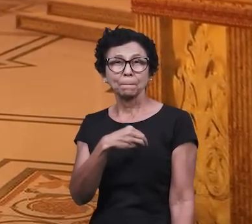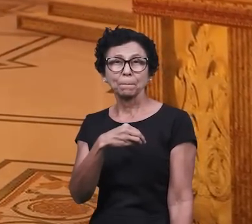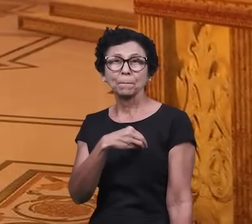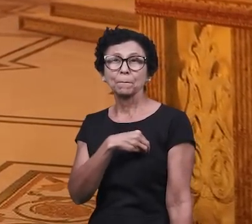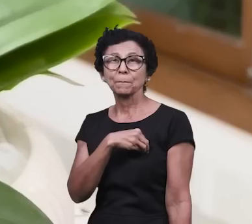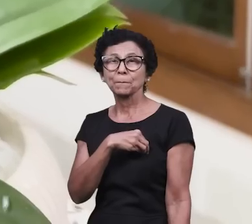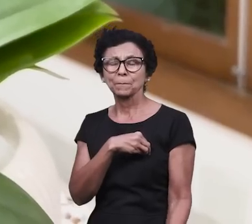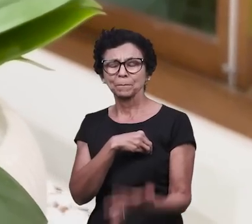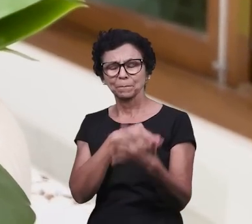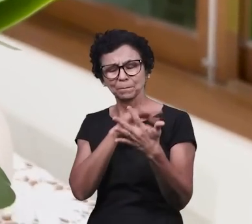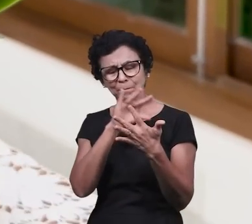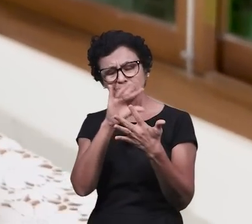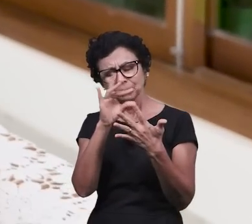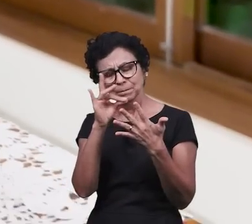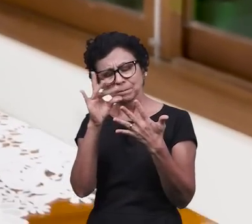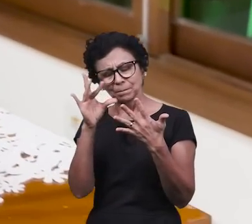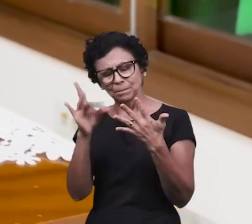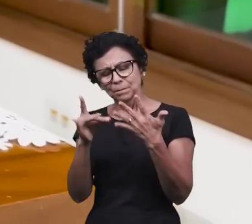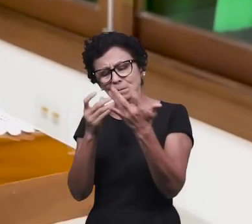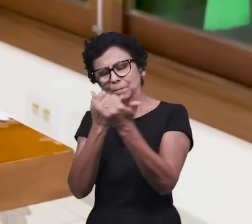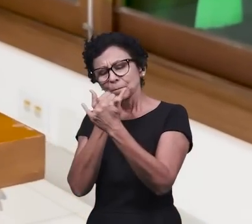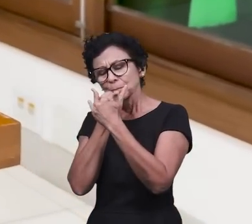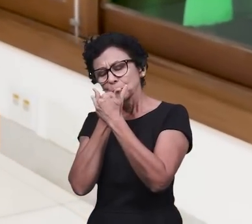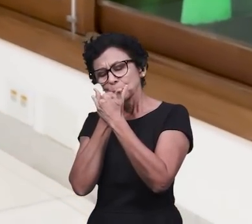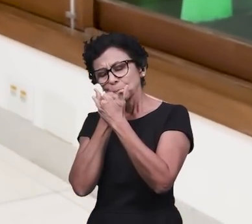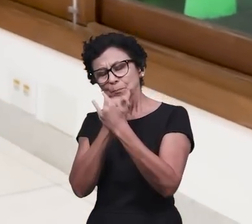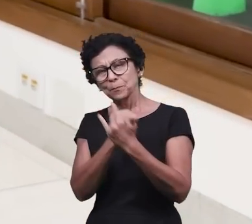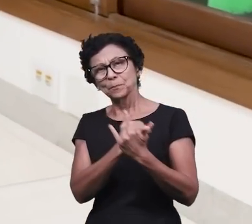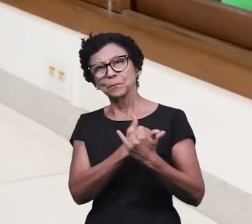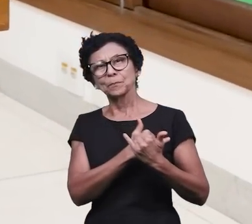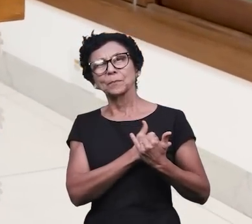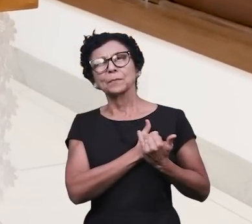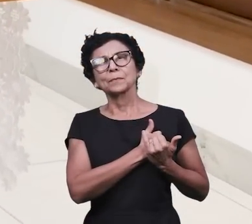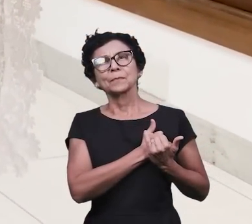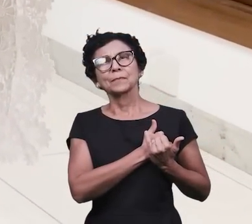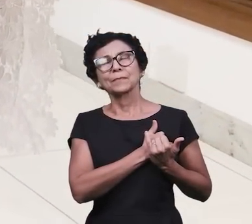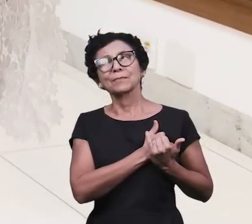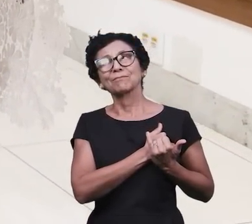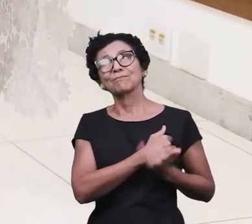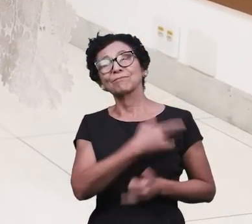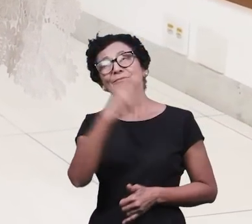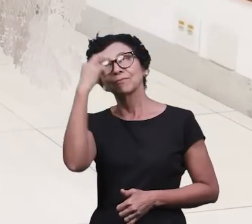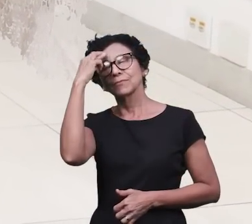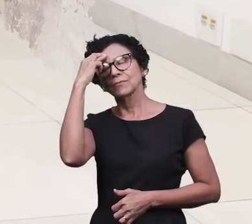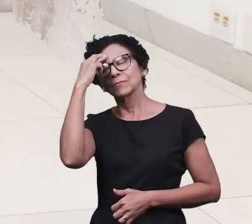Santos, perdoa-me do meu pecado,